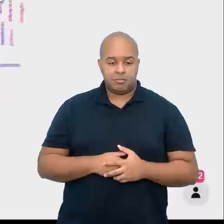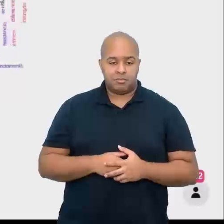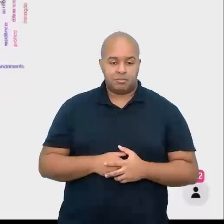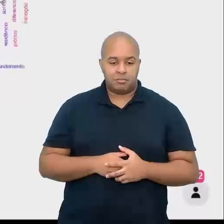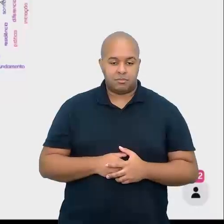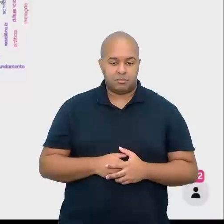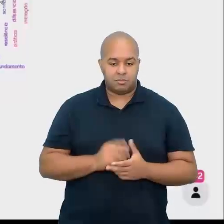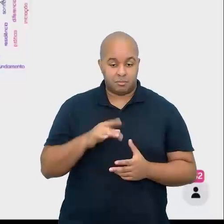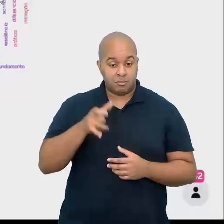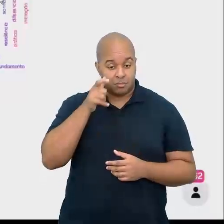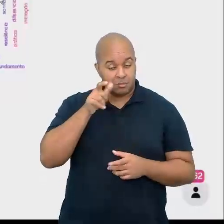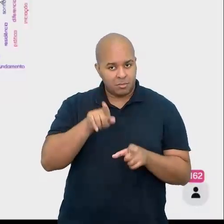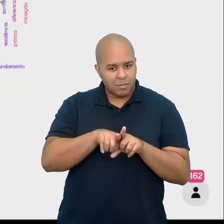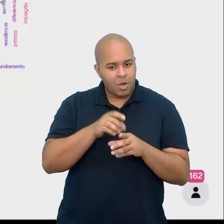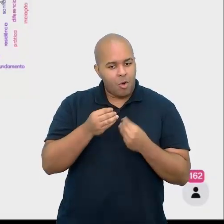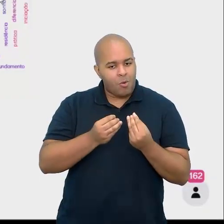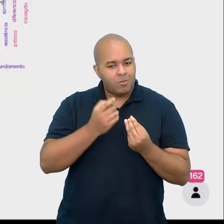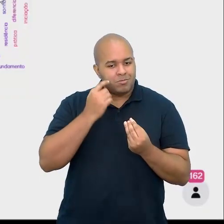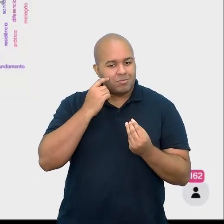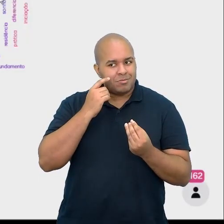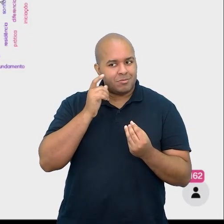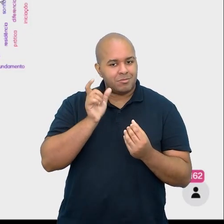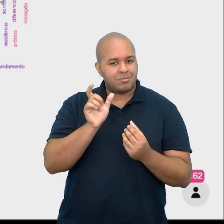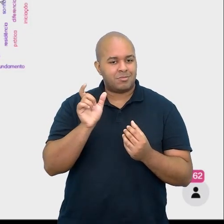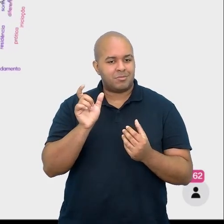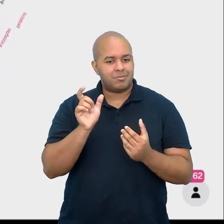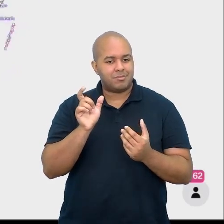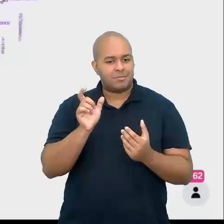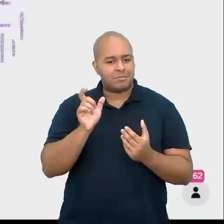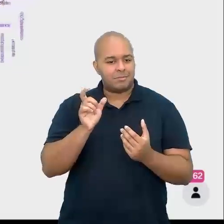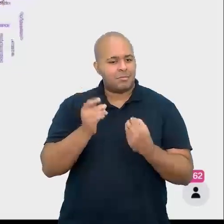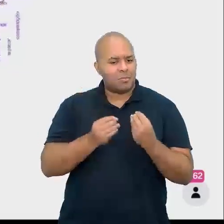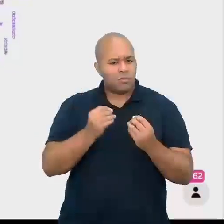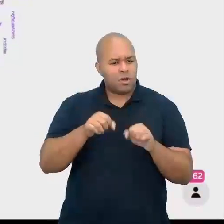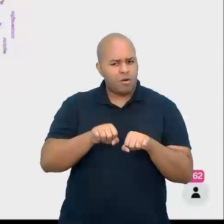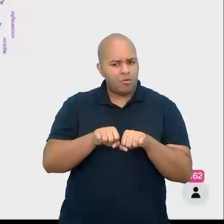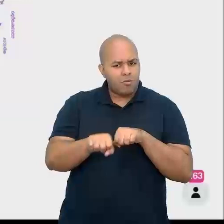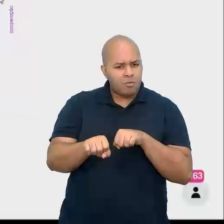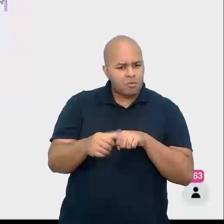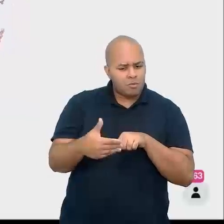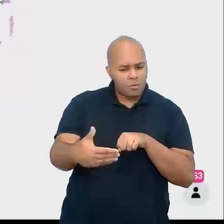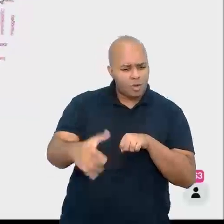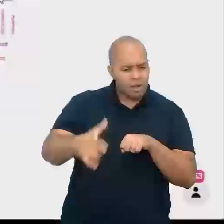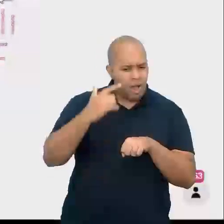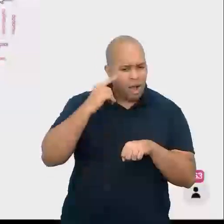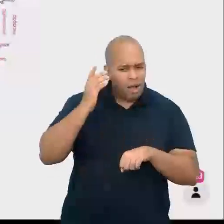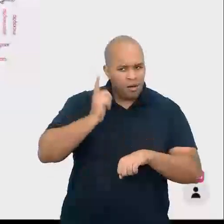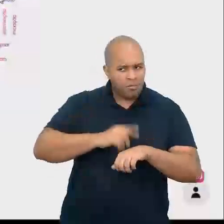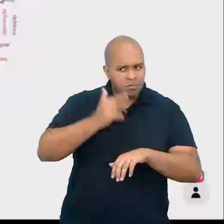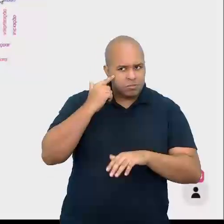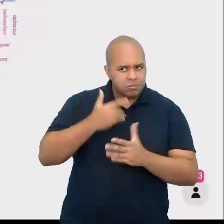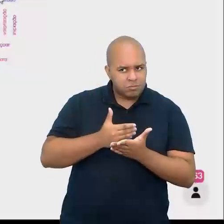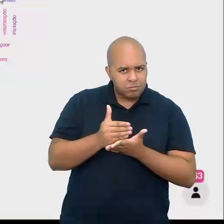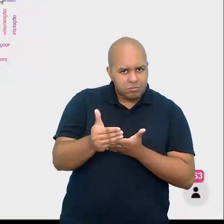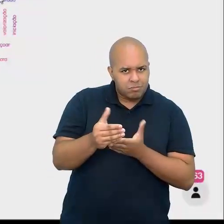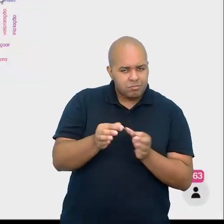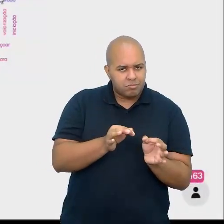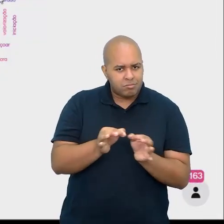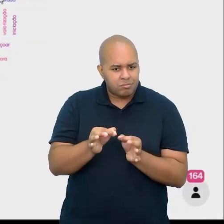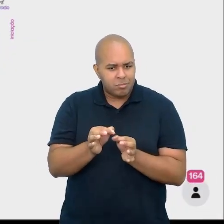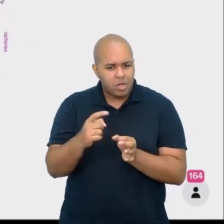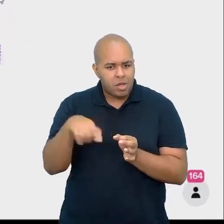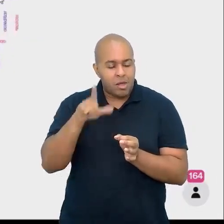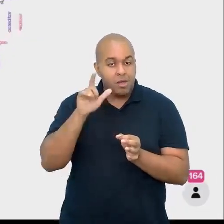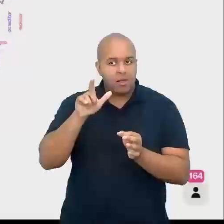bem É bem interessante como a como a formação Inicial naquele momento de graduação ele